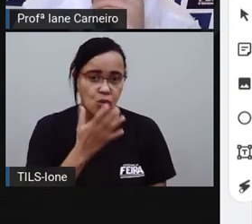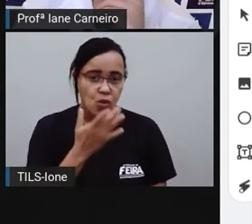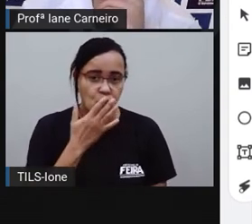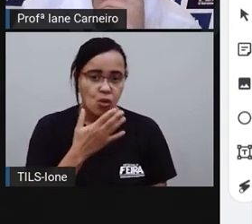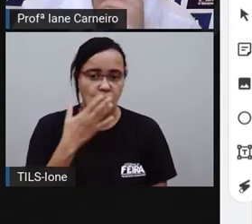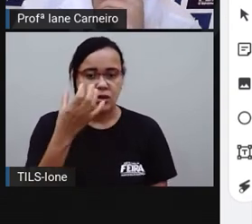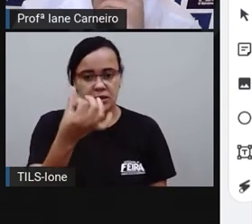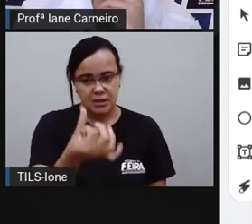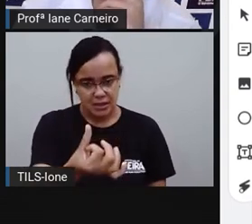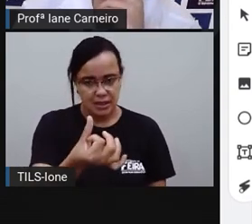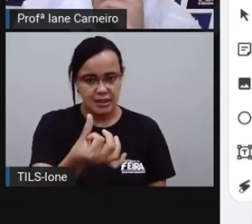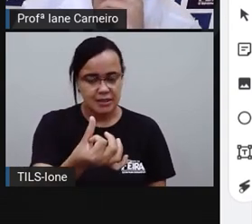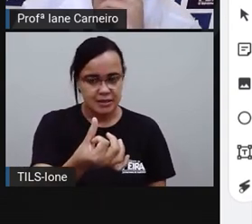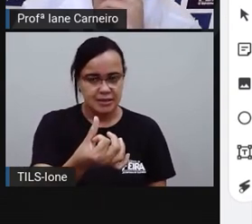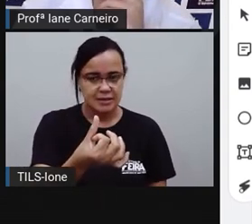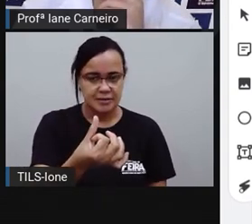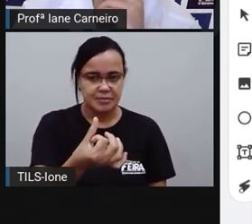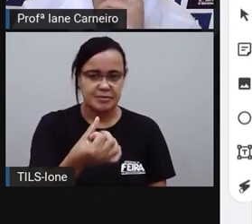só. Um,